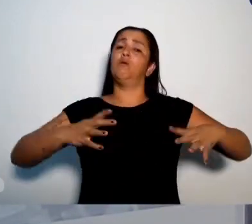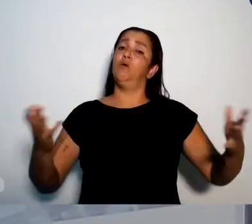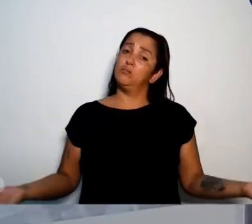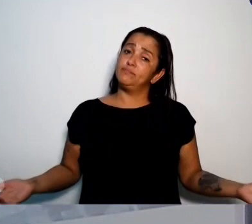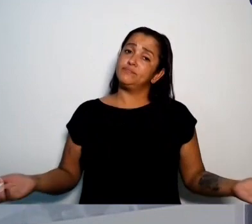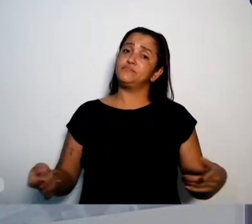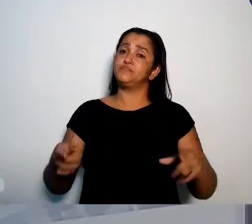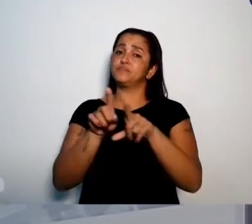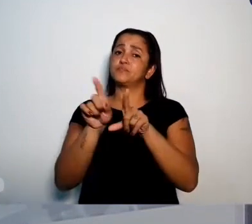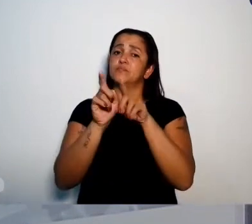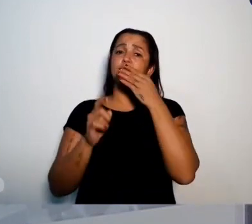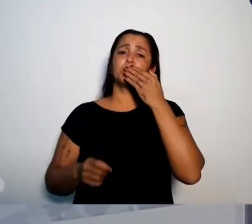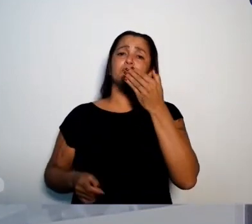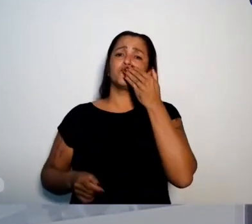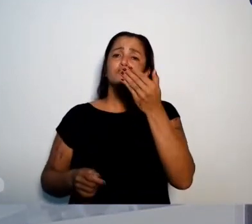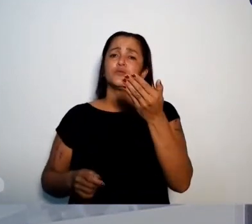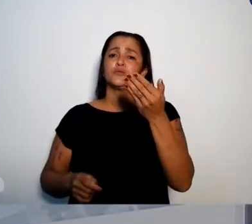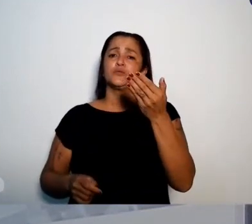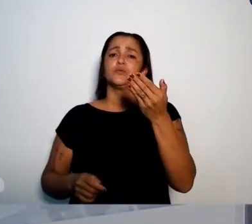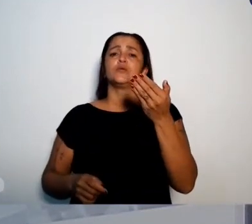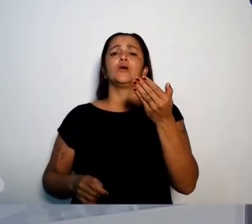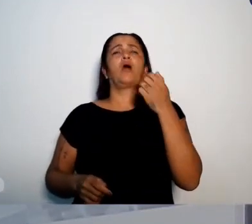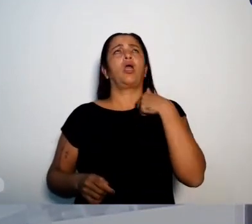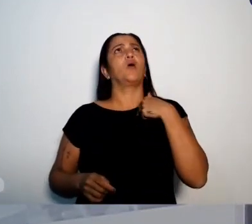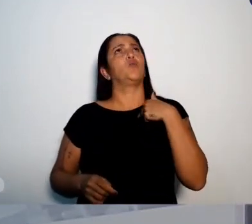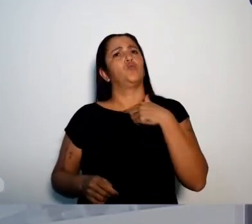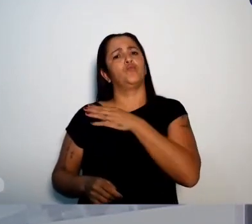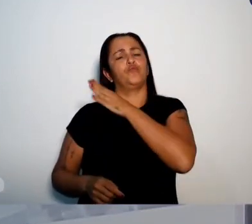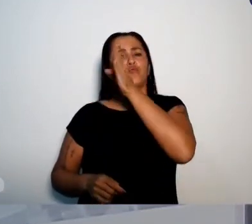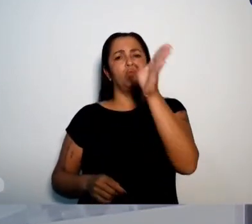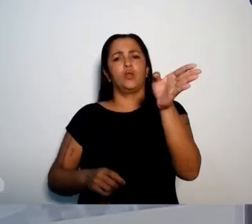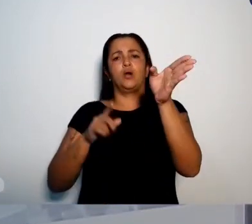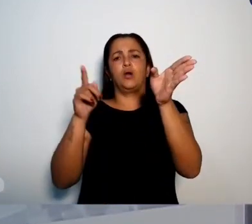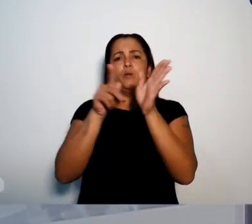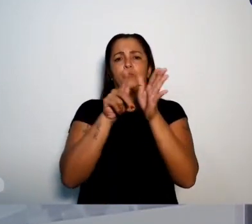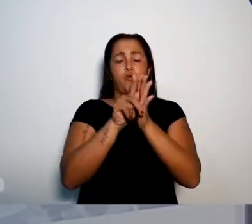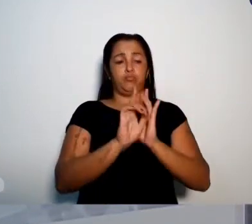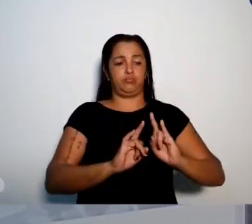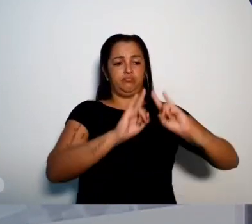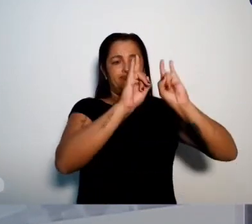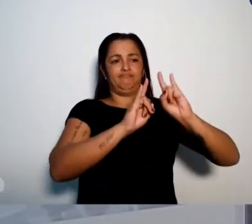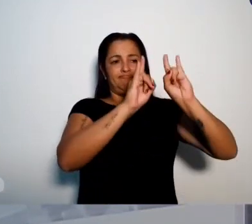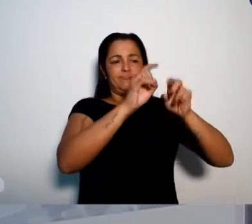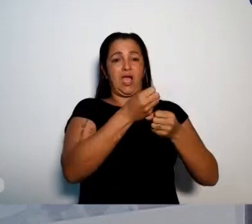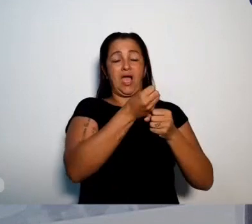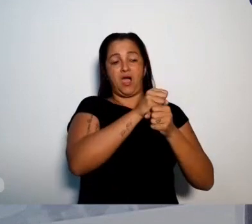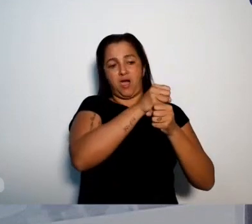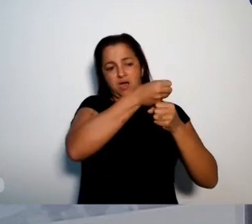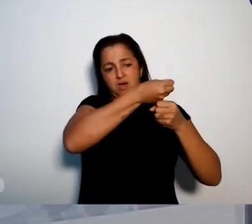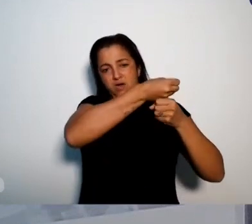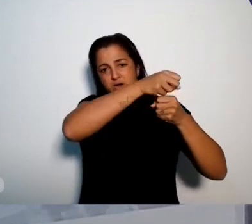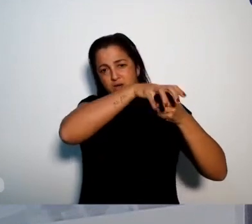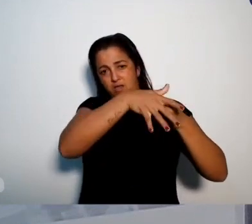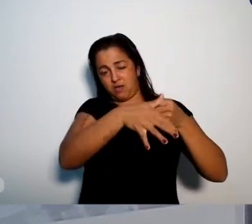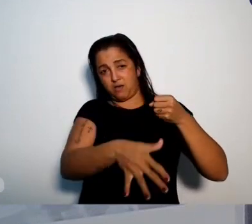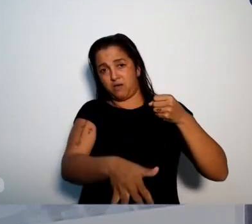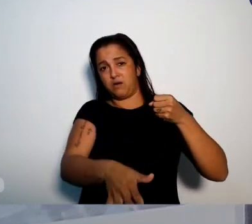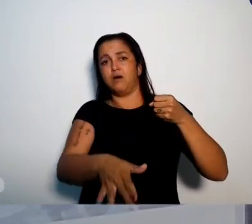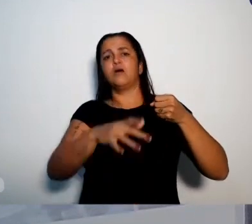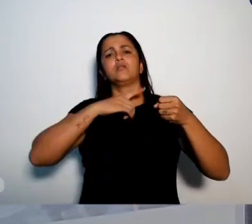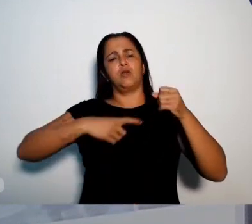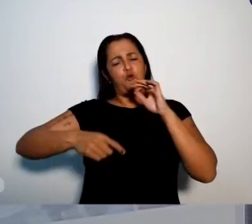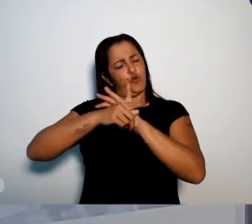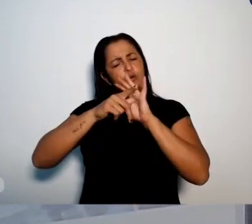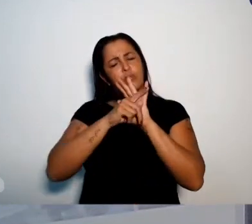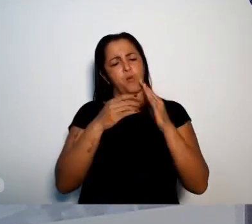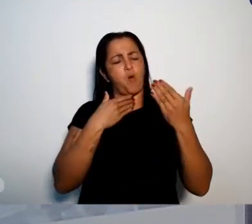pedindo. Eu tive na entrega do Cachoeirinha 1 e 2, conversei as duas vezes com o Renato, que é o